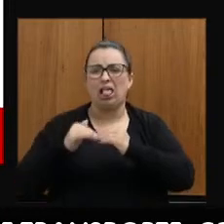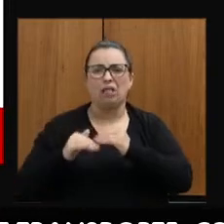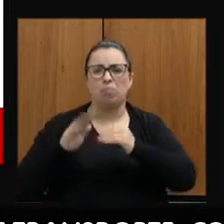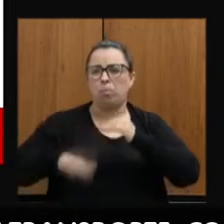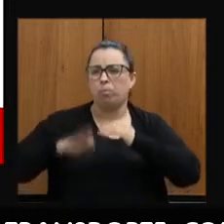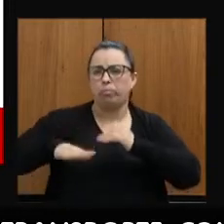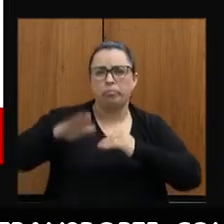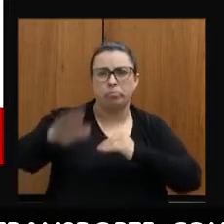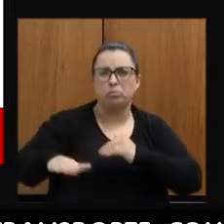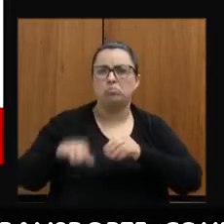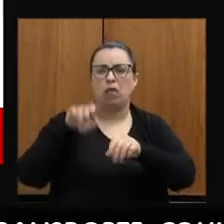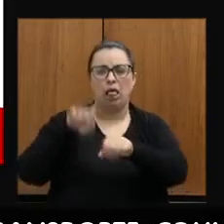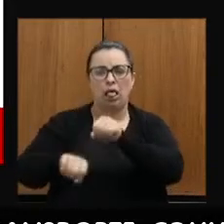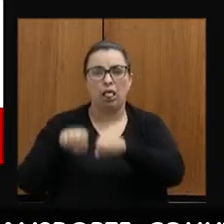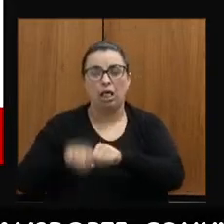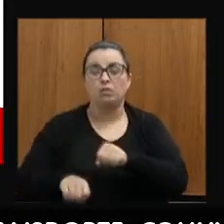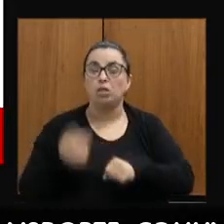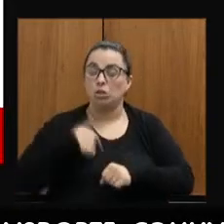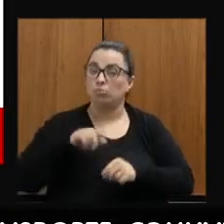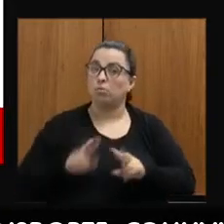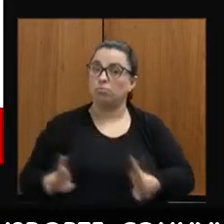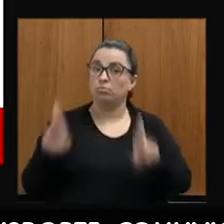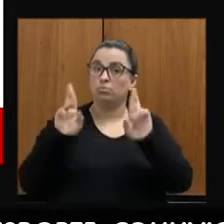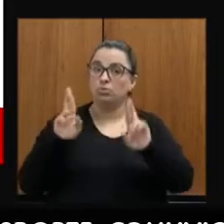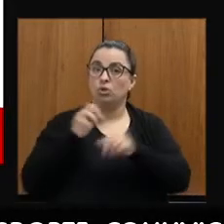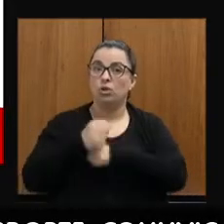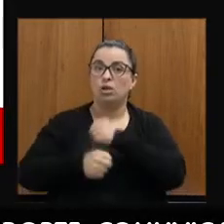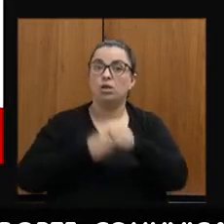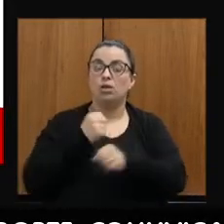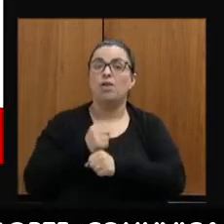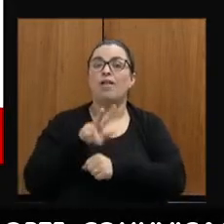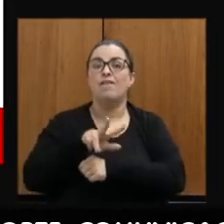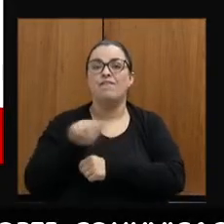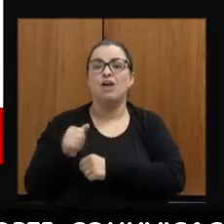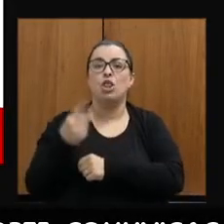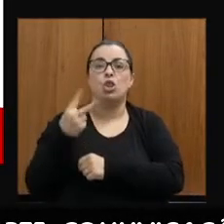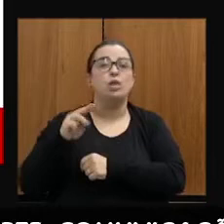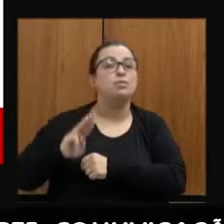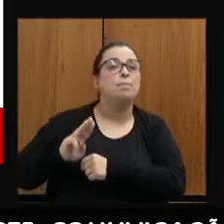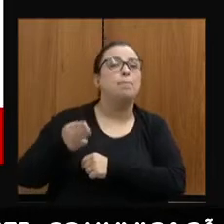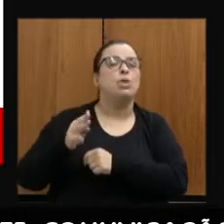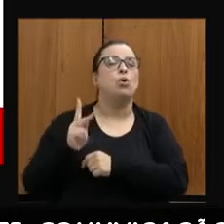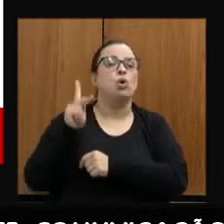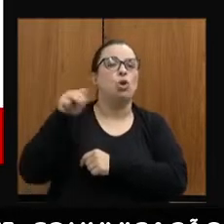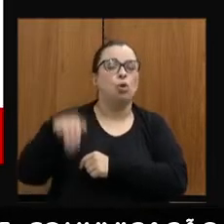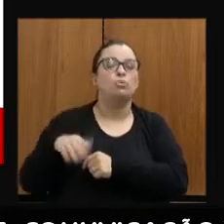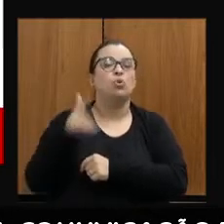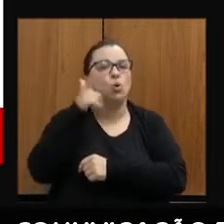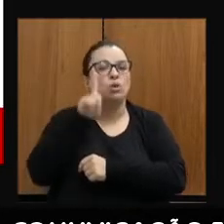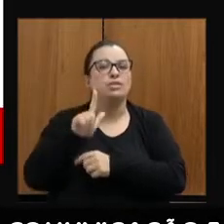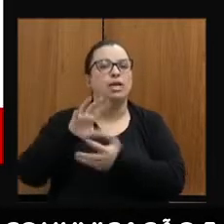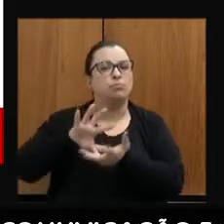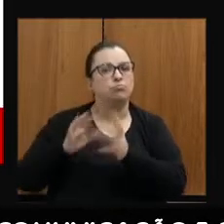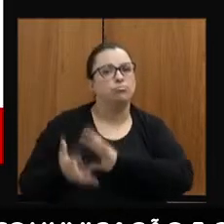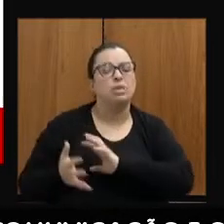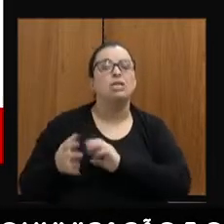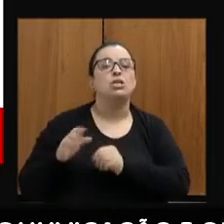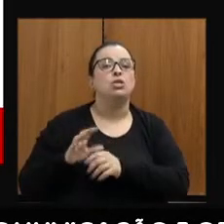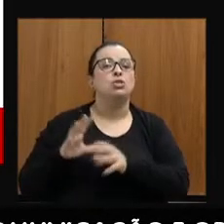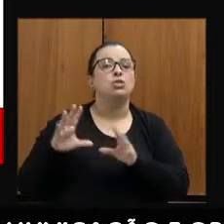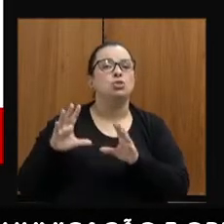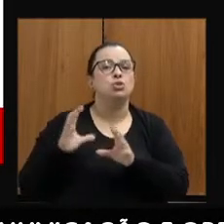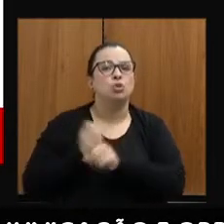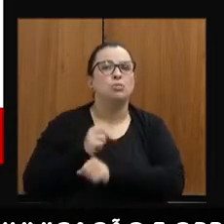a expectativa que no próximo ano a gente possa equacionar o restante dos dois mil km que faltam são 55 Empreendimentos